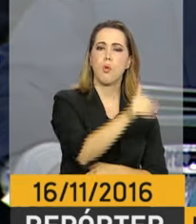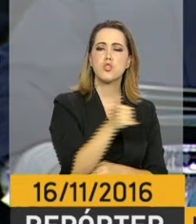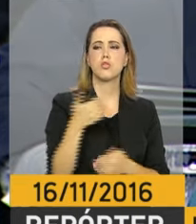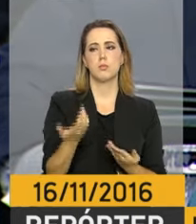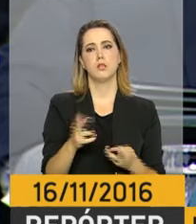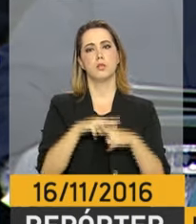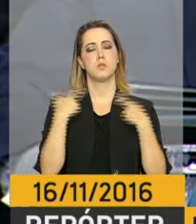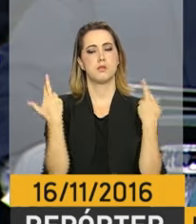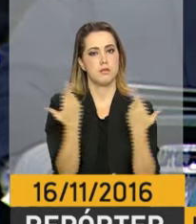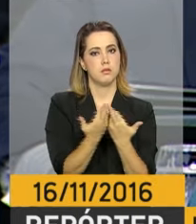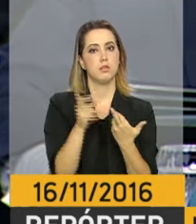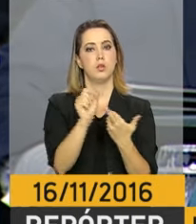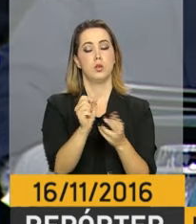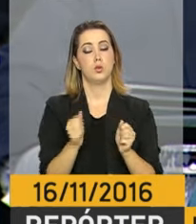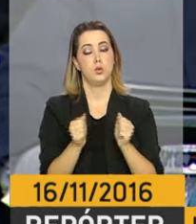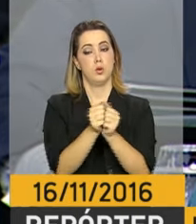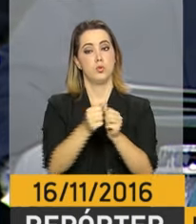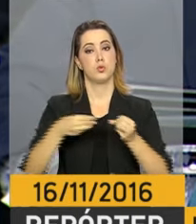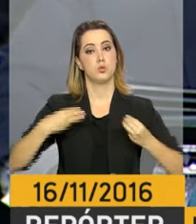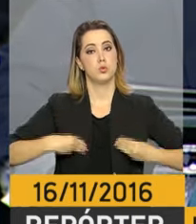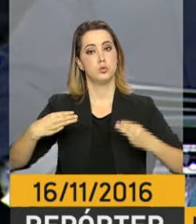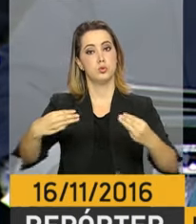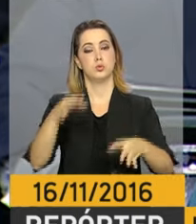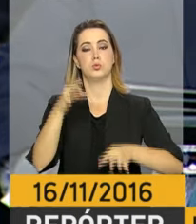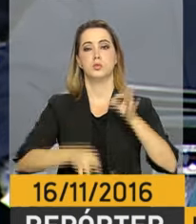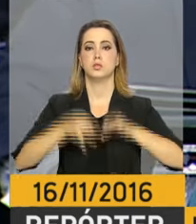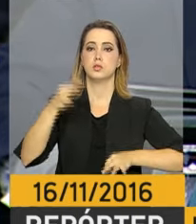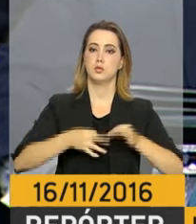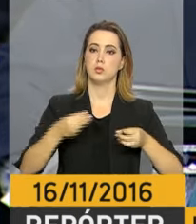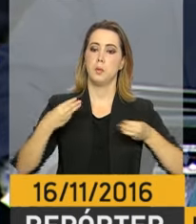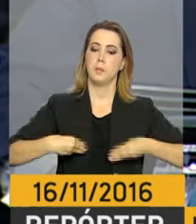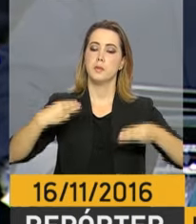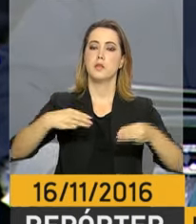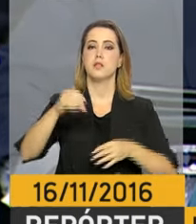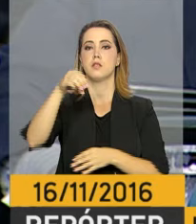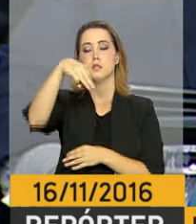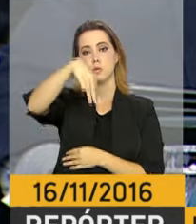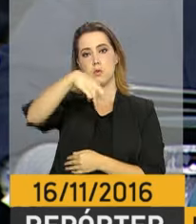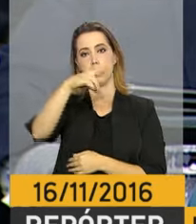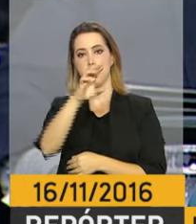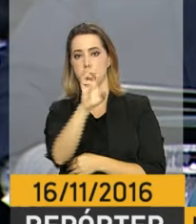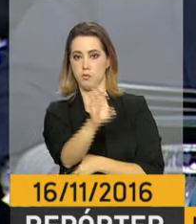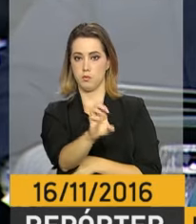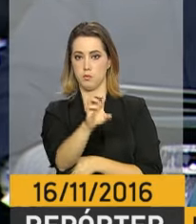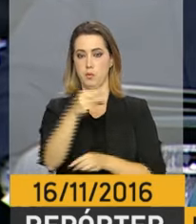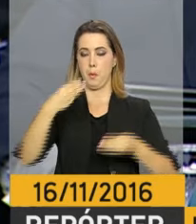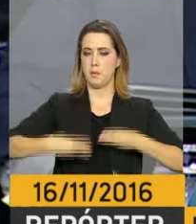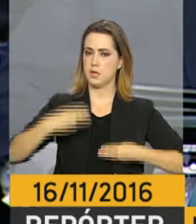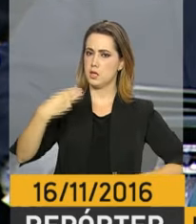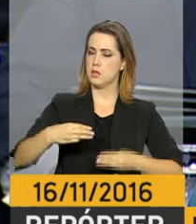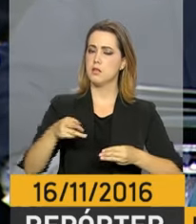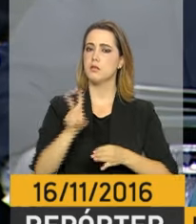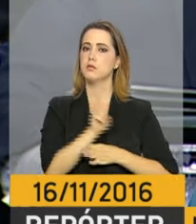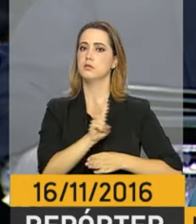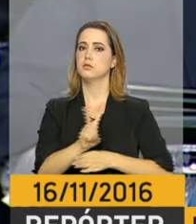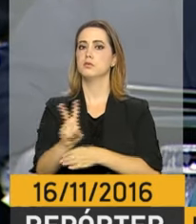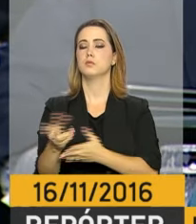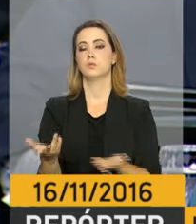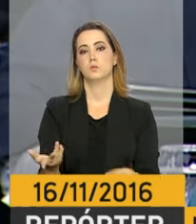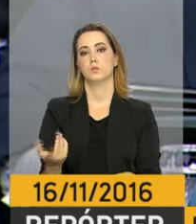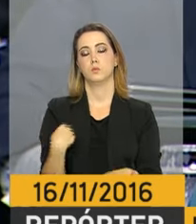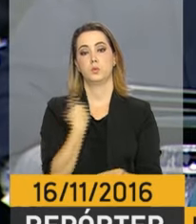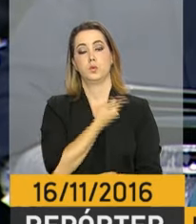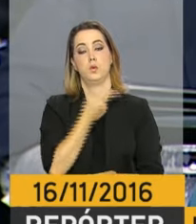reunião com o ministro da Justiça com o ministro da relações exteriores ministro da defesa para tratarmos da questão